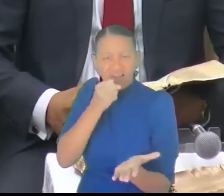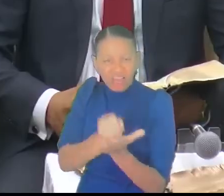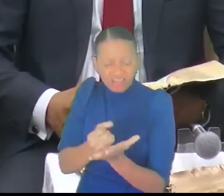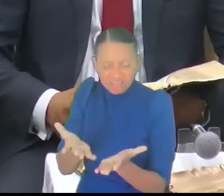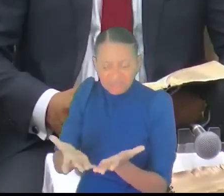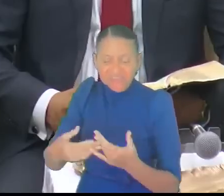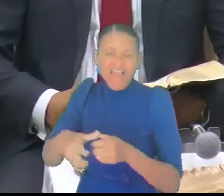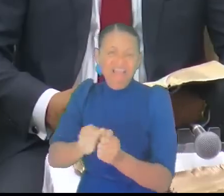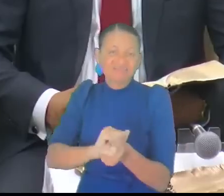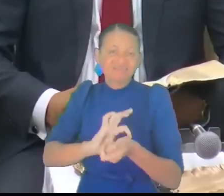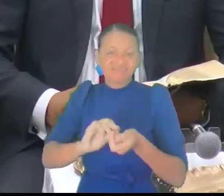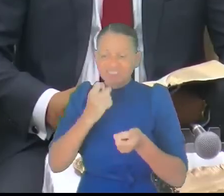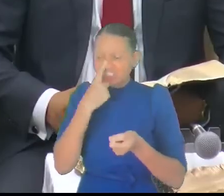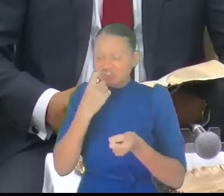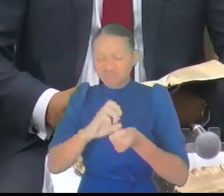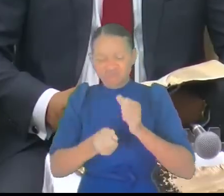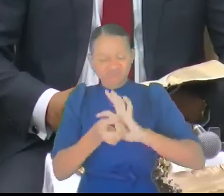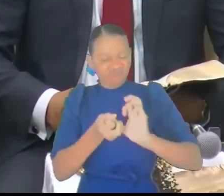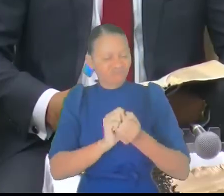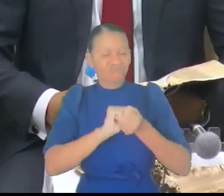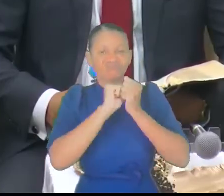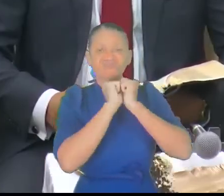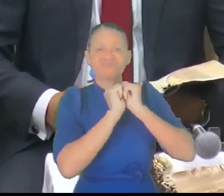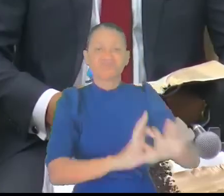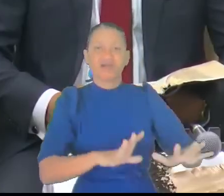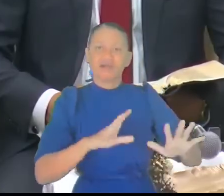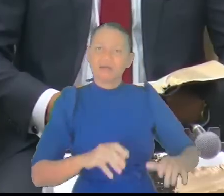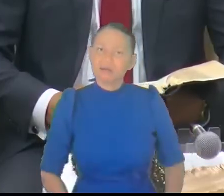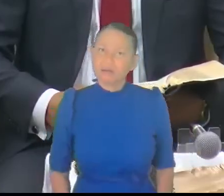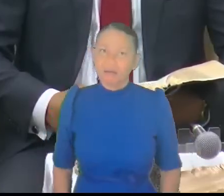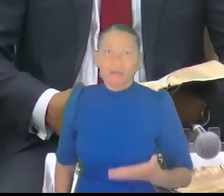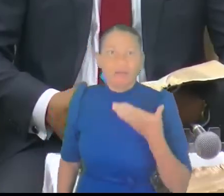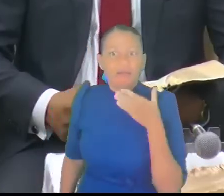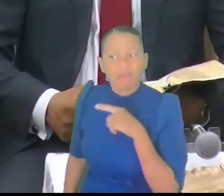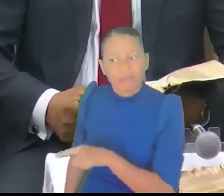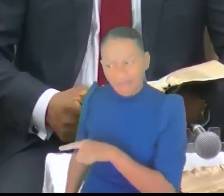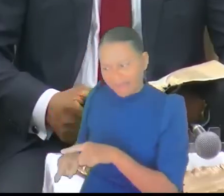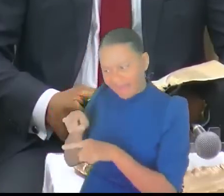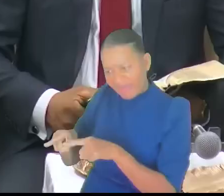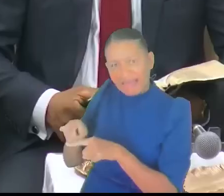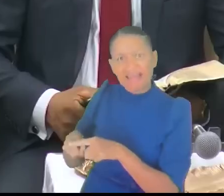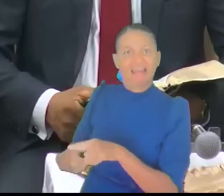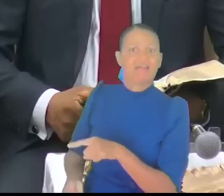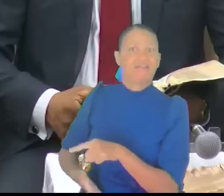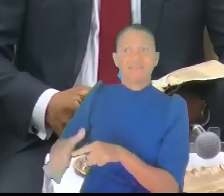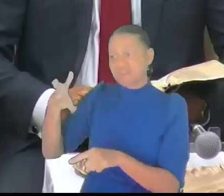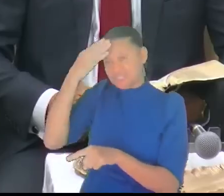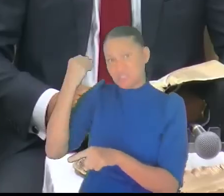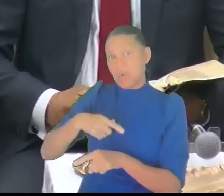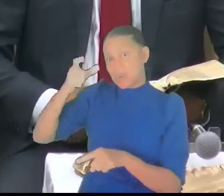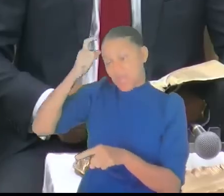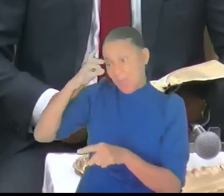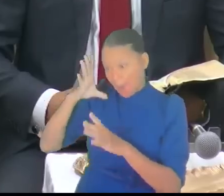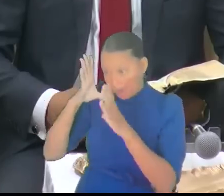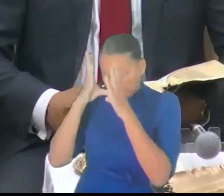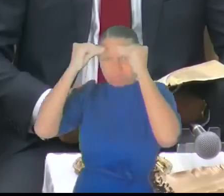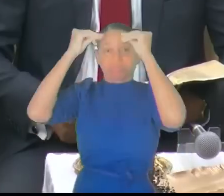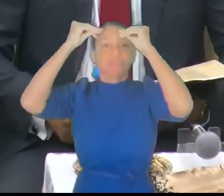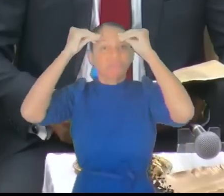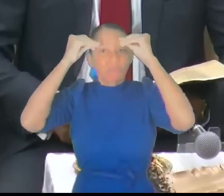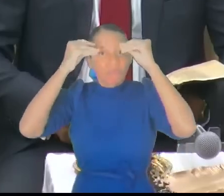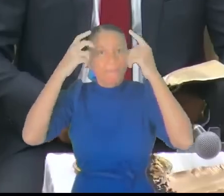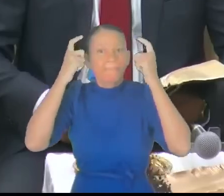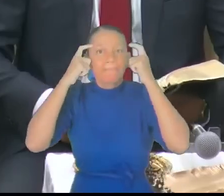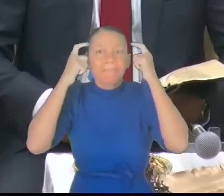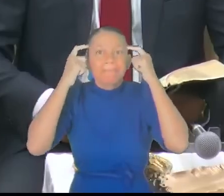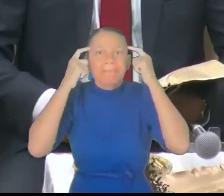rasgado e jogado no lixo. Esqueceu ele, ou o diabo tomou a mente, que Jesus disse